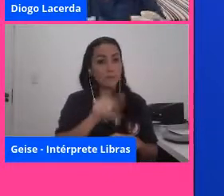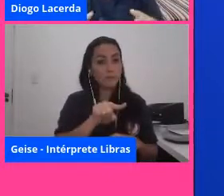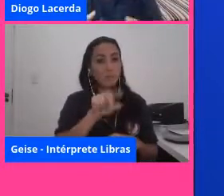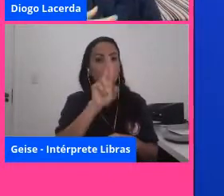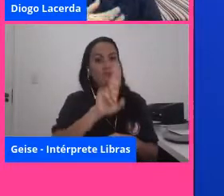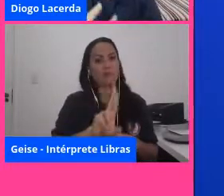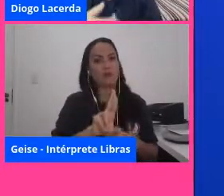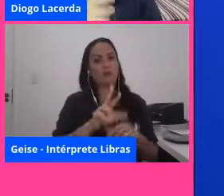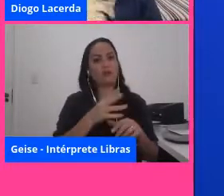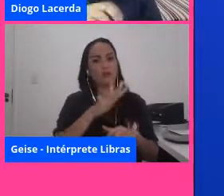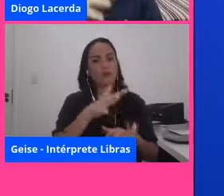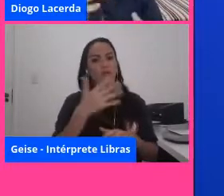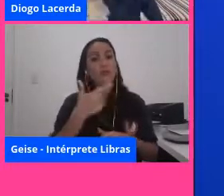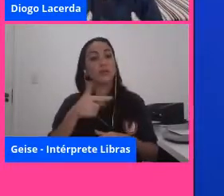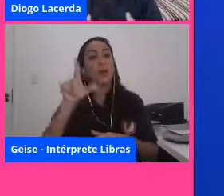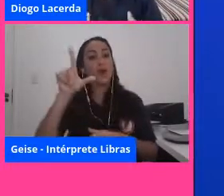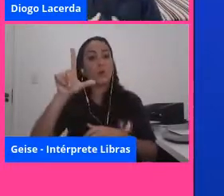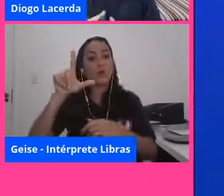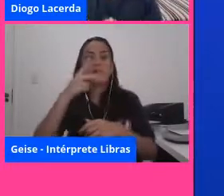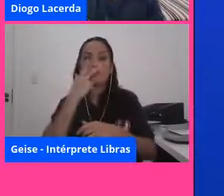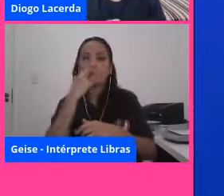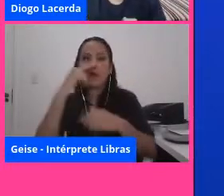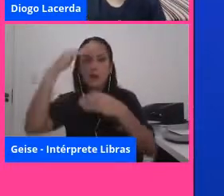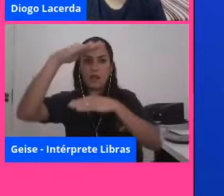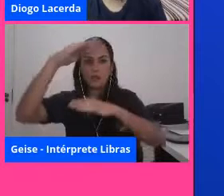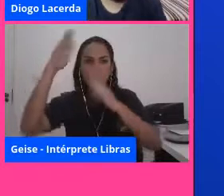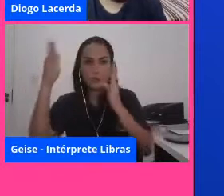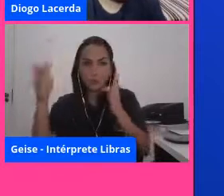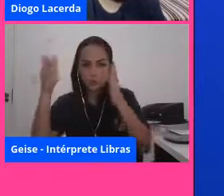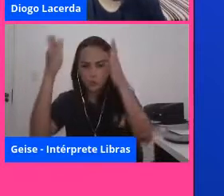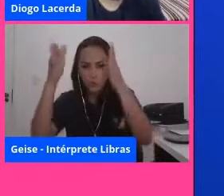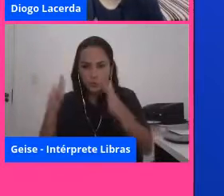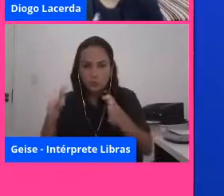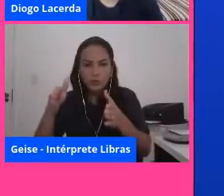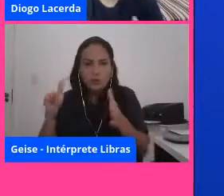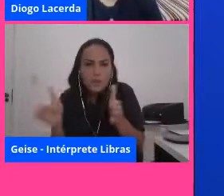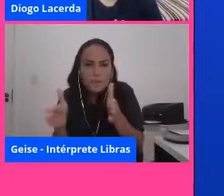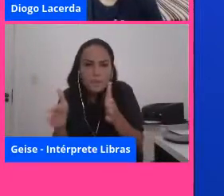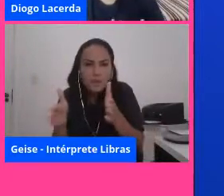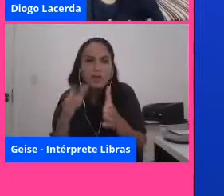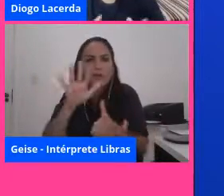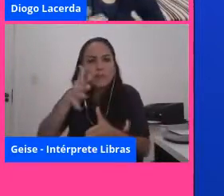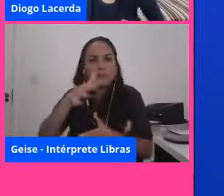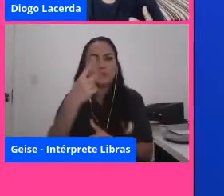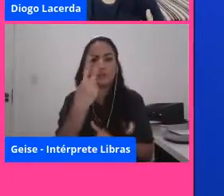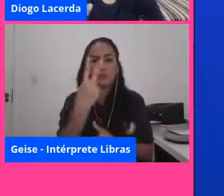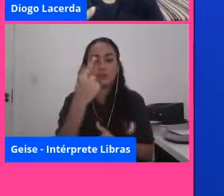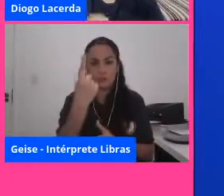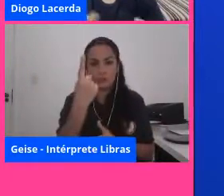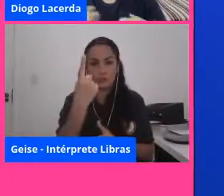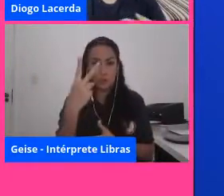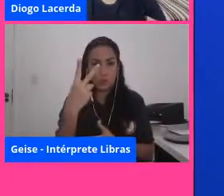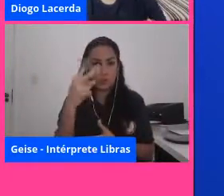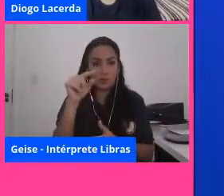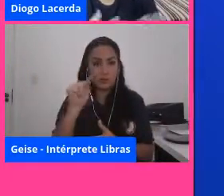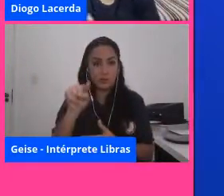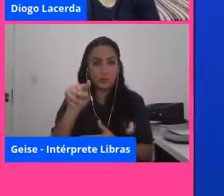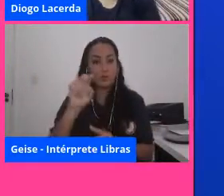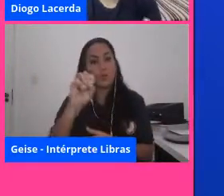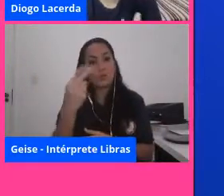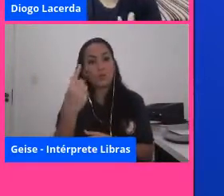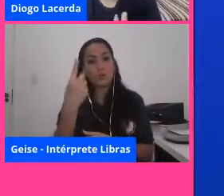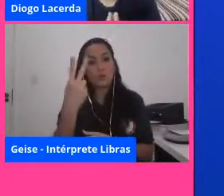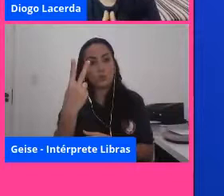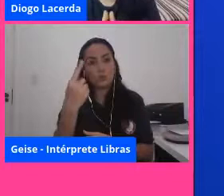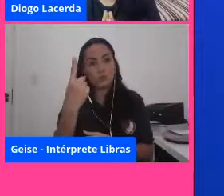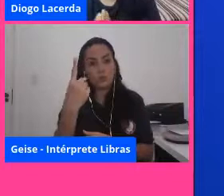um cubículo, né, que parece um tubo, que é uma menorzinha, está na faixa de R$2.000, R$2.500. Você percebe logo de cara que a área de